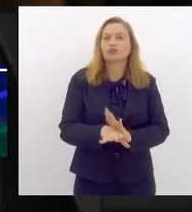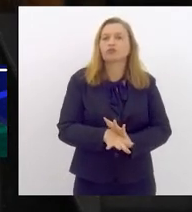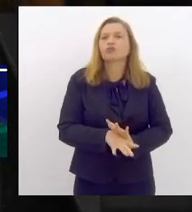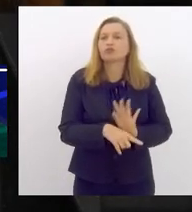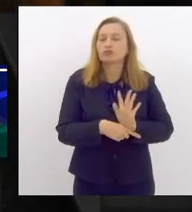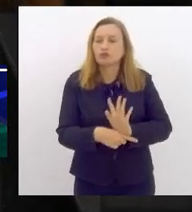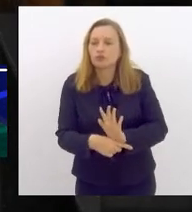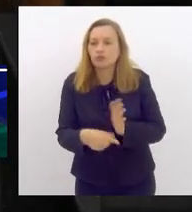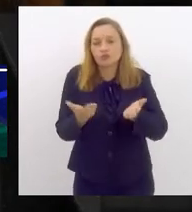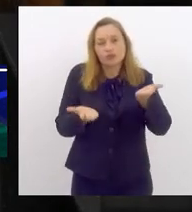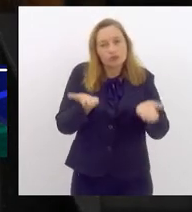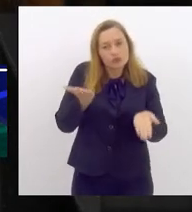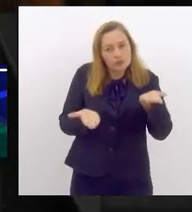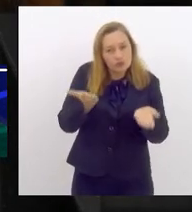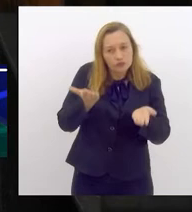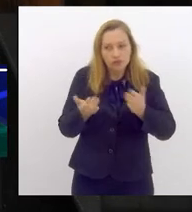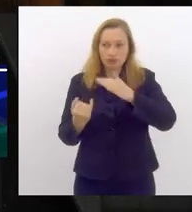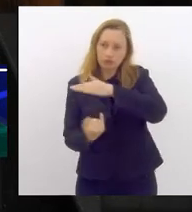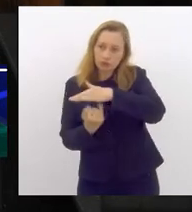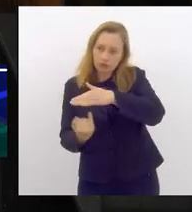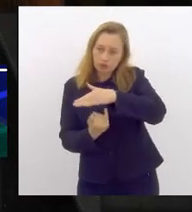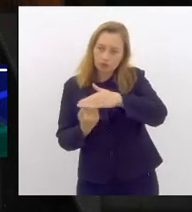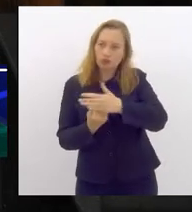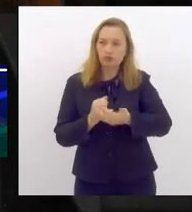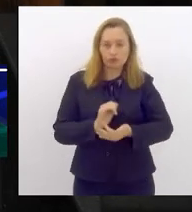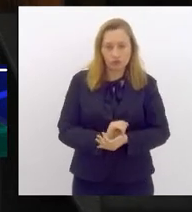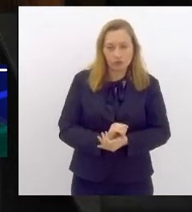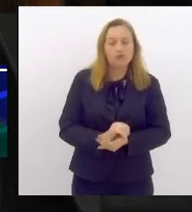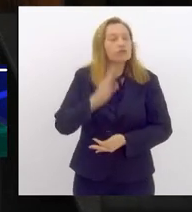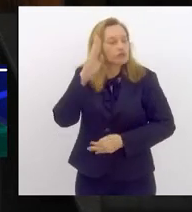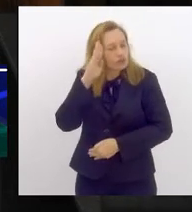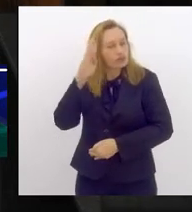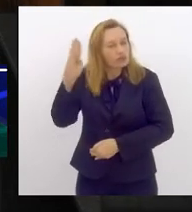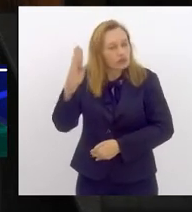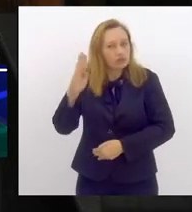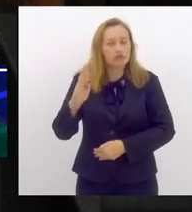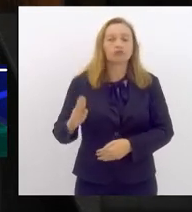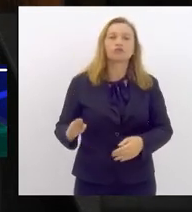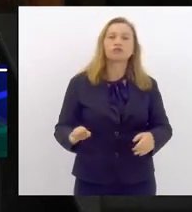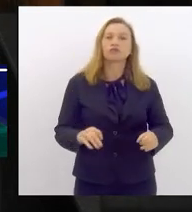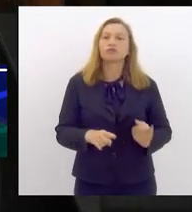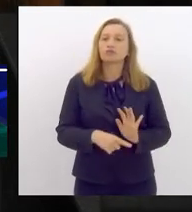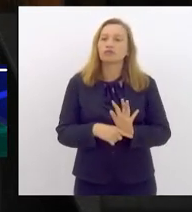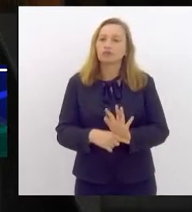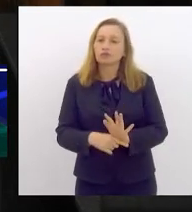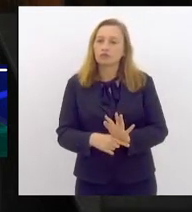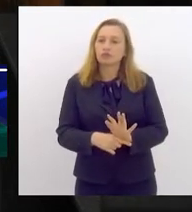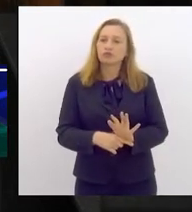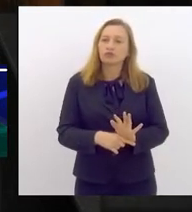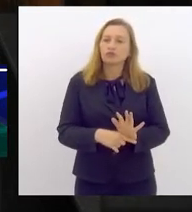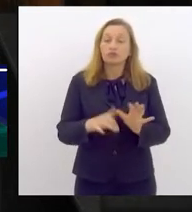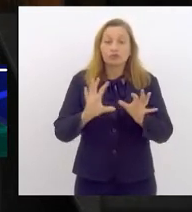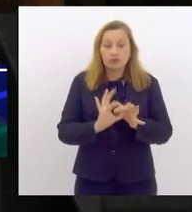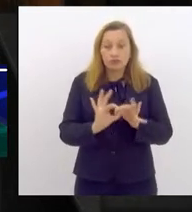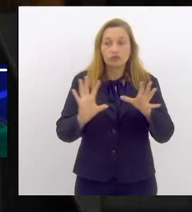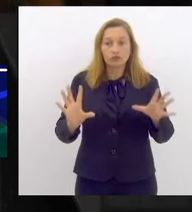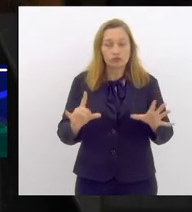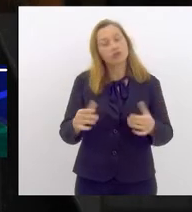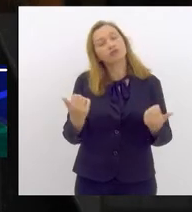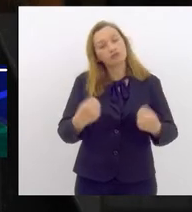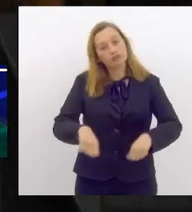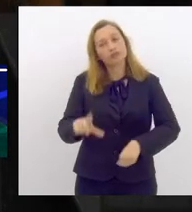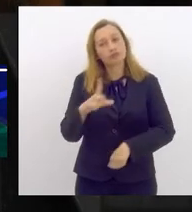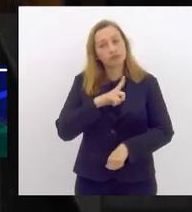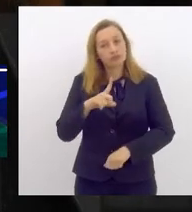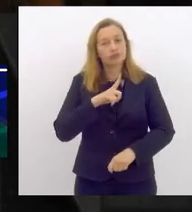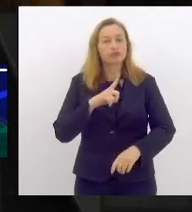favor do equilíbrio institucional e principalmente a favor da Autonomia que tem